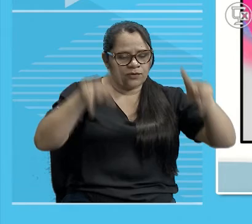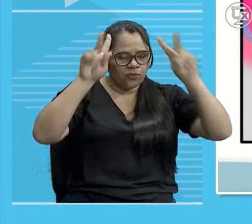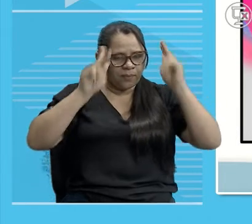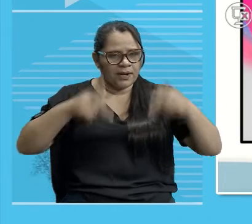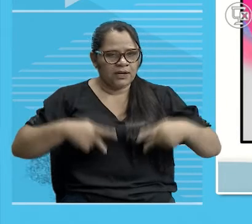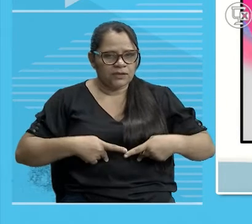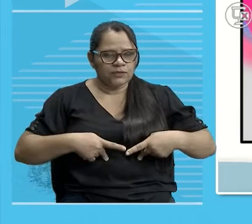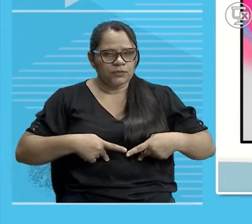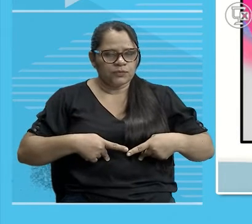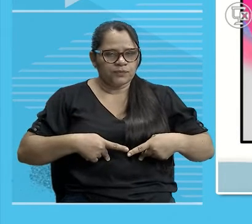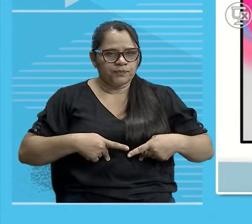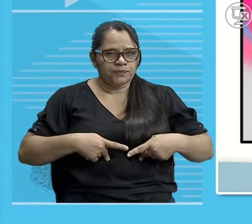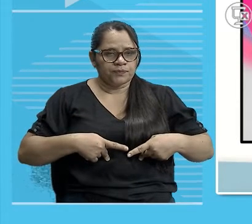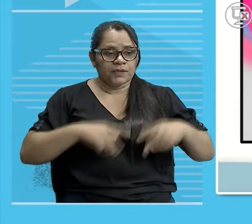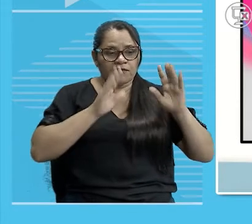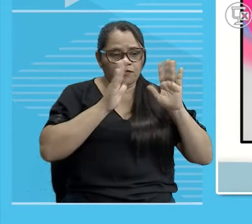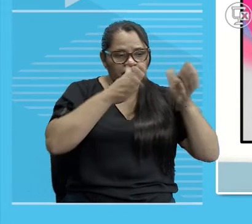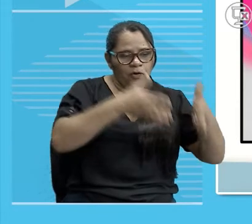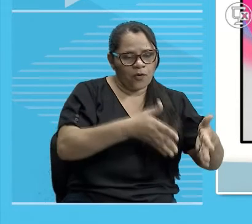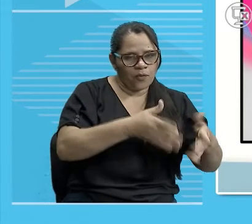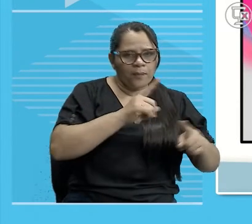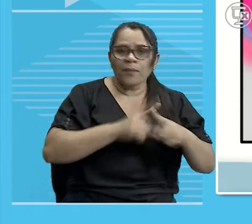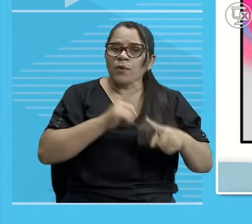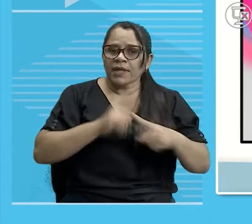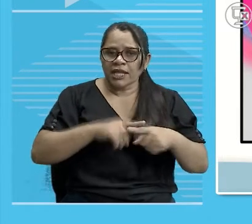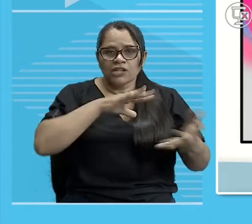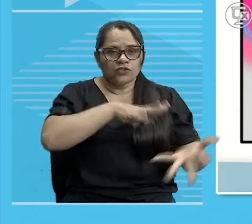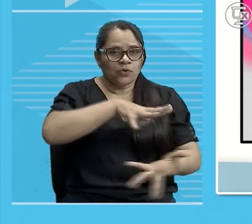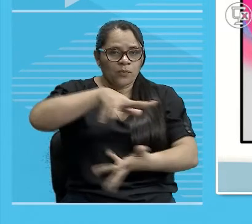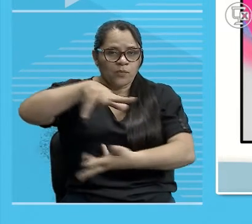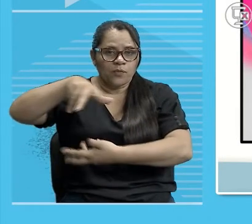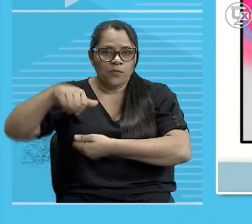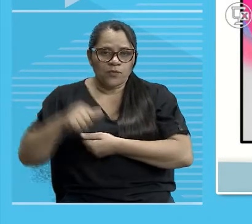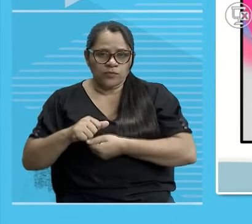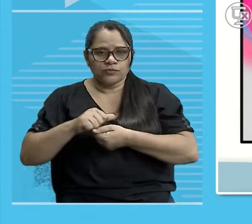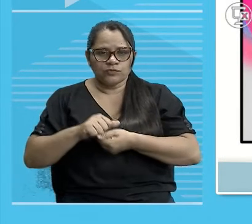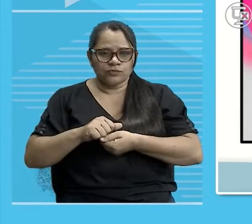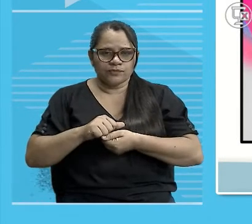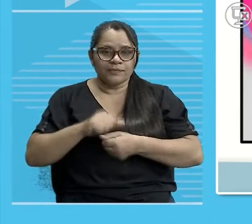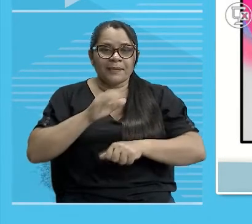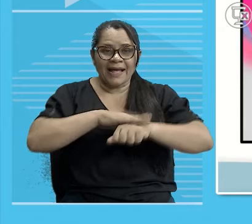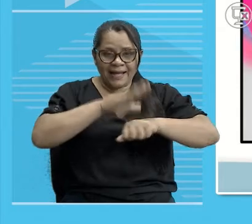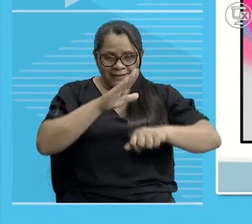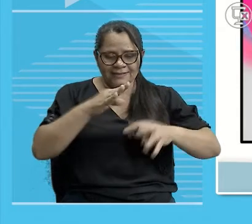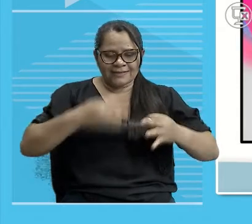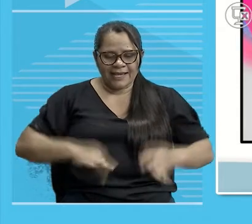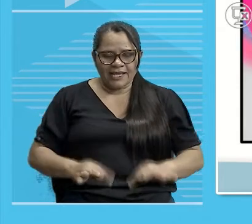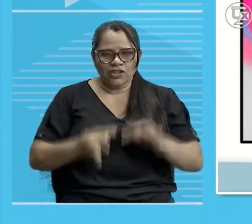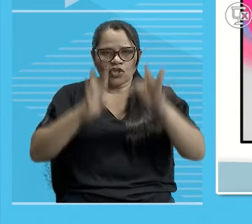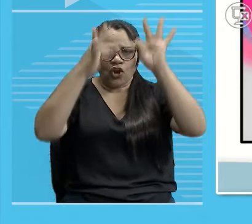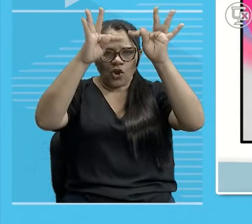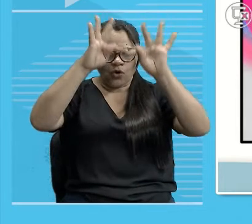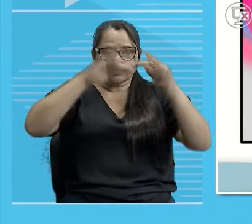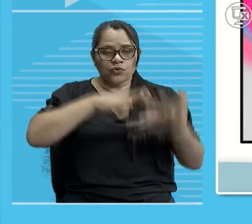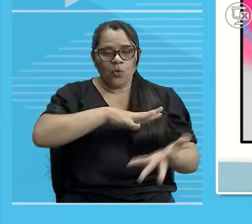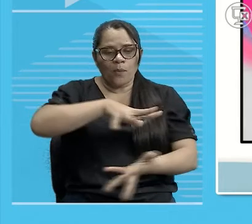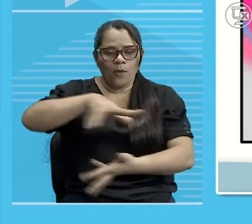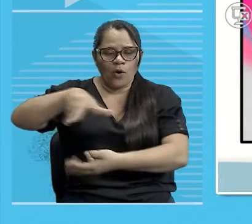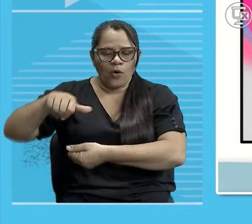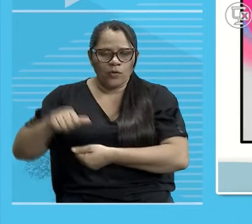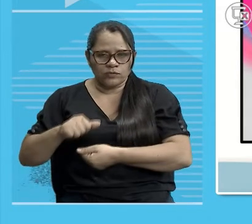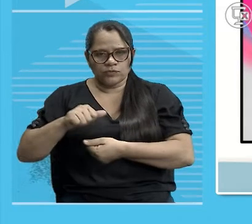alta sabe por quê Porque no mundo cada vez mais tecnológico no mundo cada vez mais